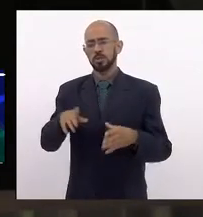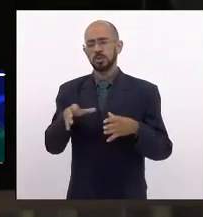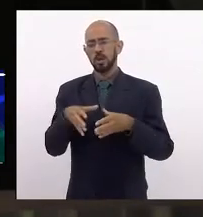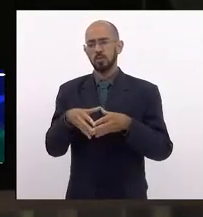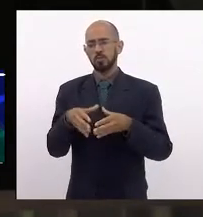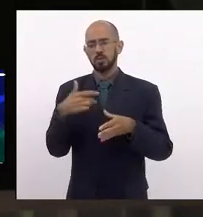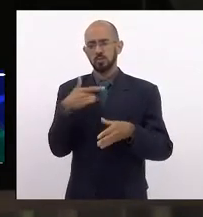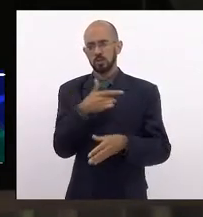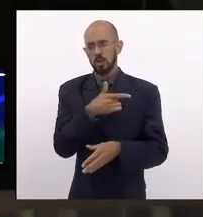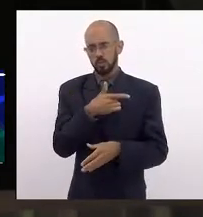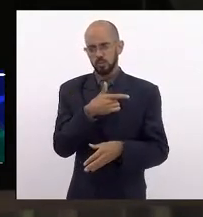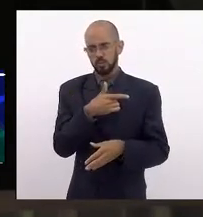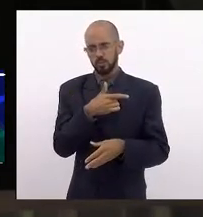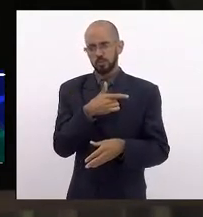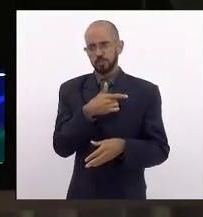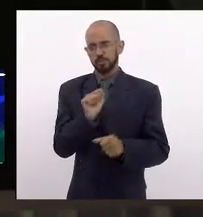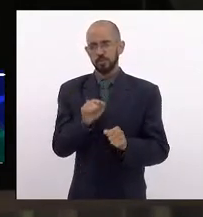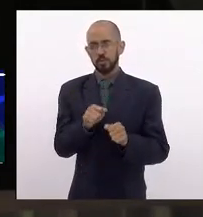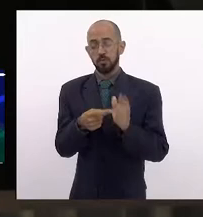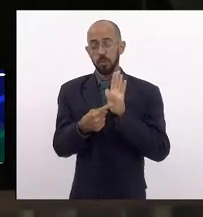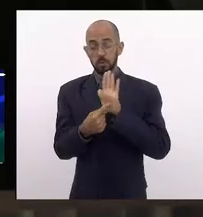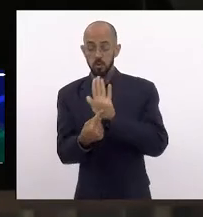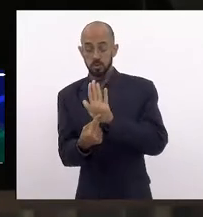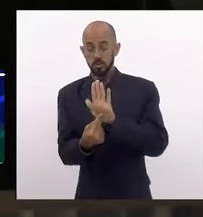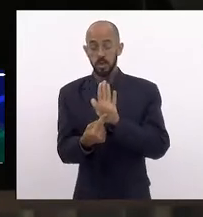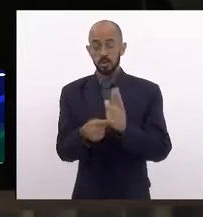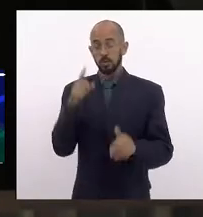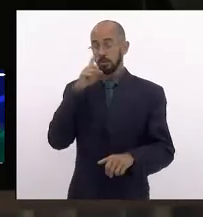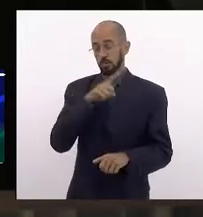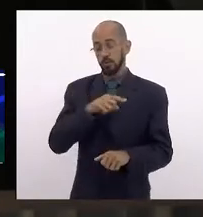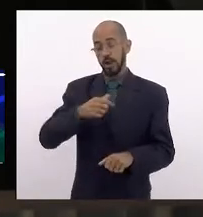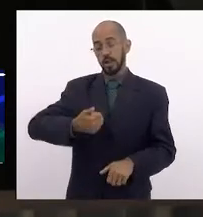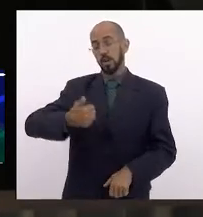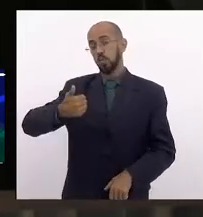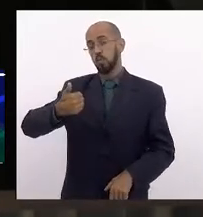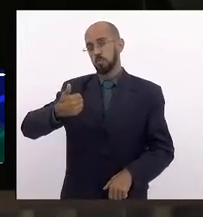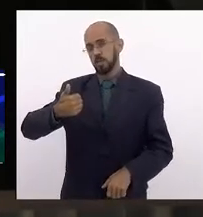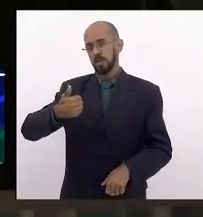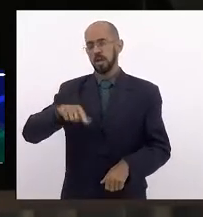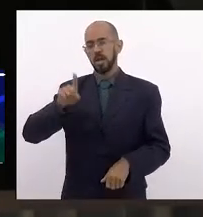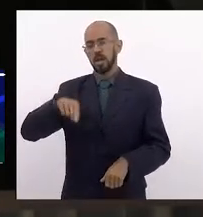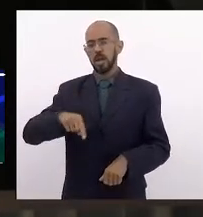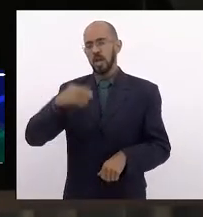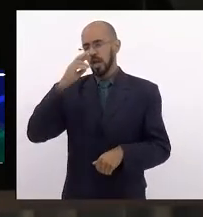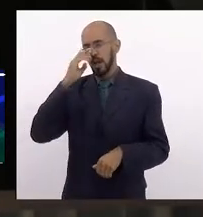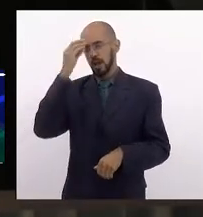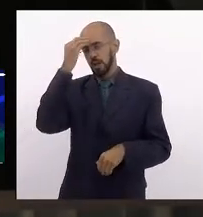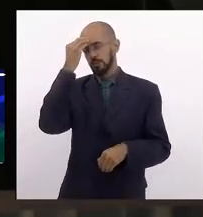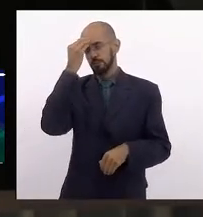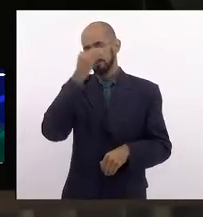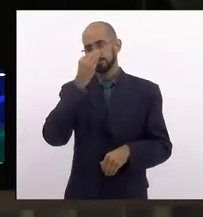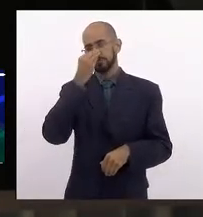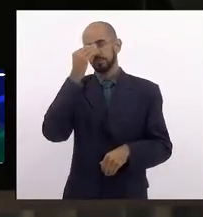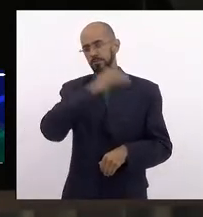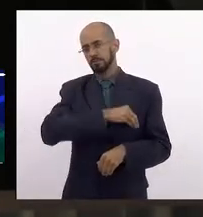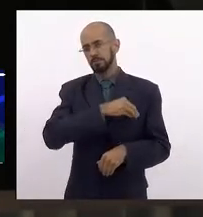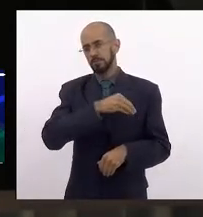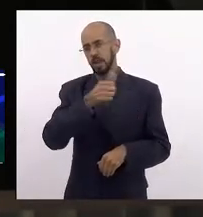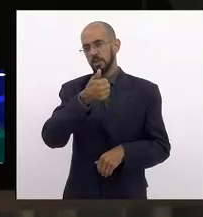e o que foi apontado como irregularidade o número um foi o descumprimento da Lei 12